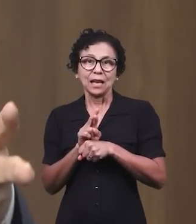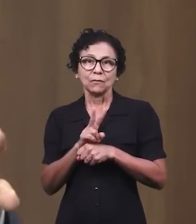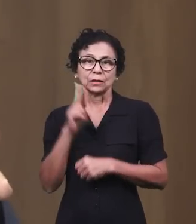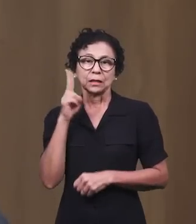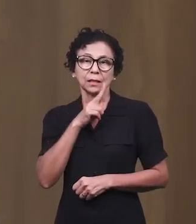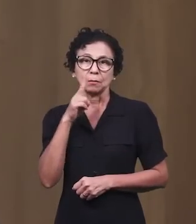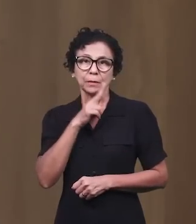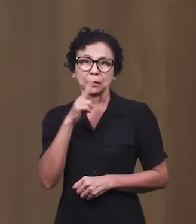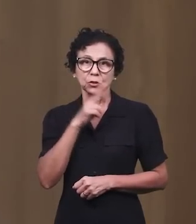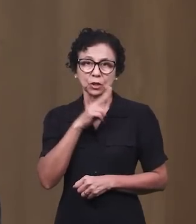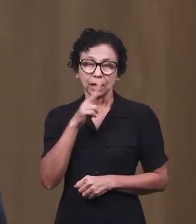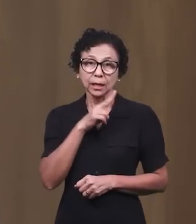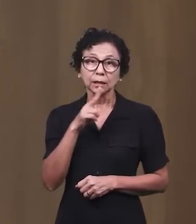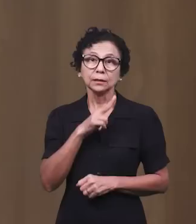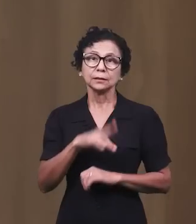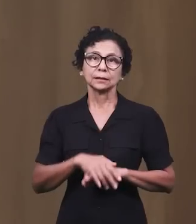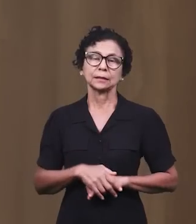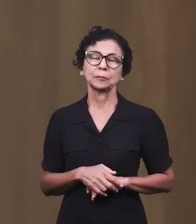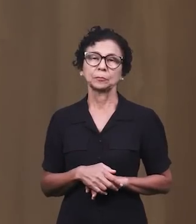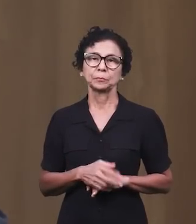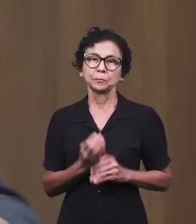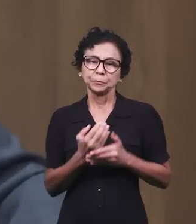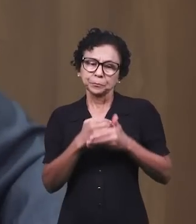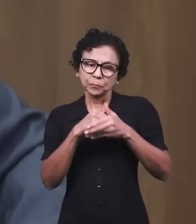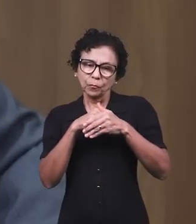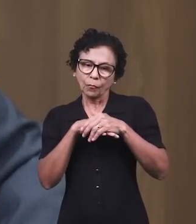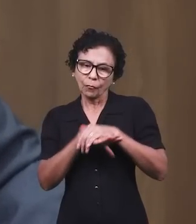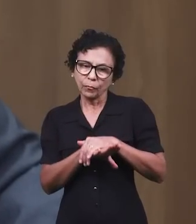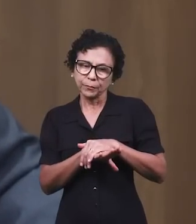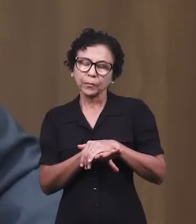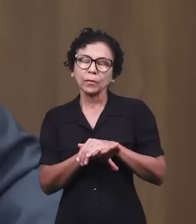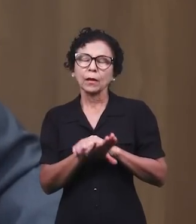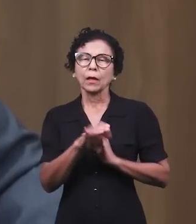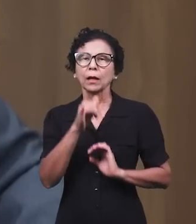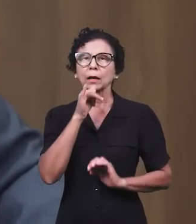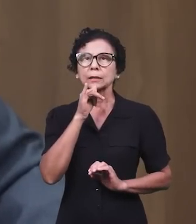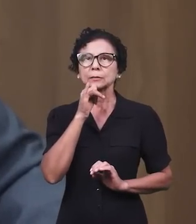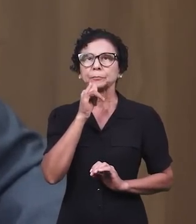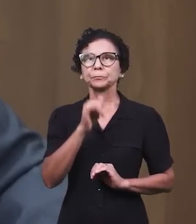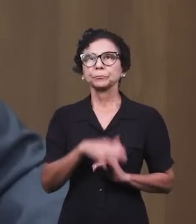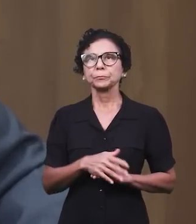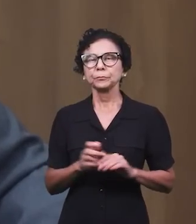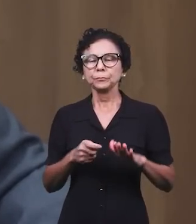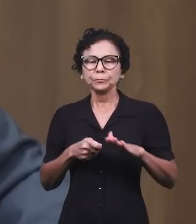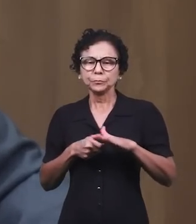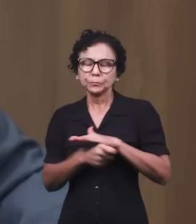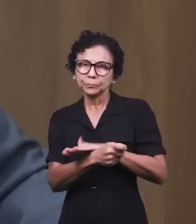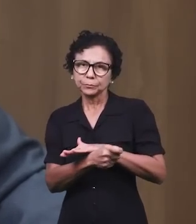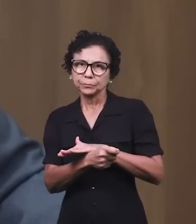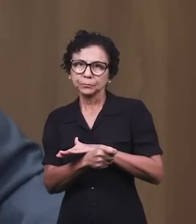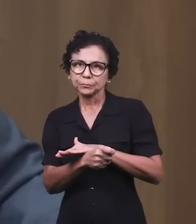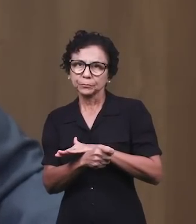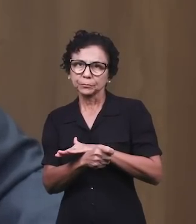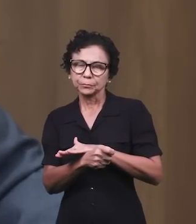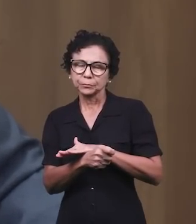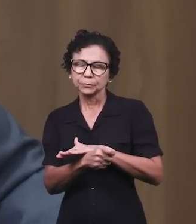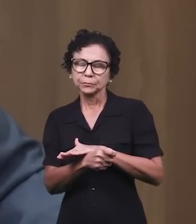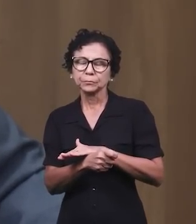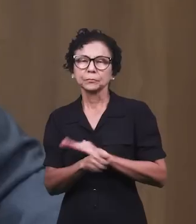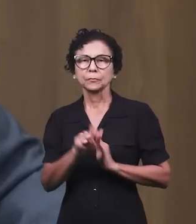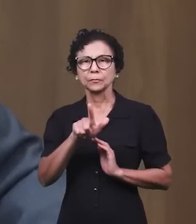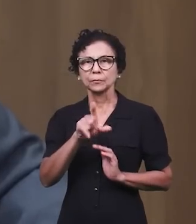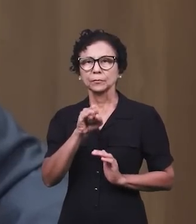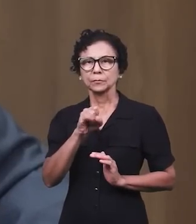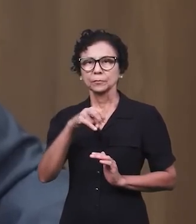6 meses do seu custo de vida guardado em algum lugar, ela precisa estar, por exemplo, em um investimento com liquidez. O que significa